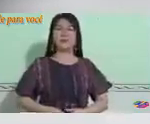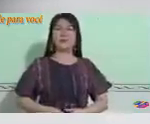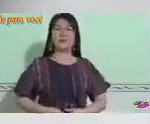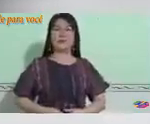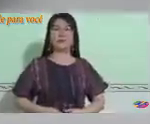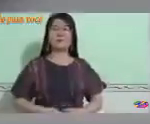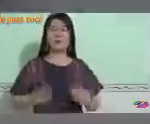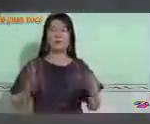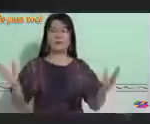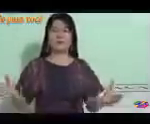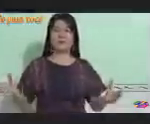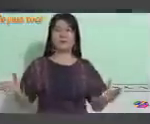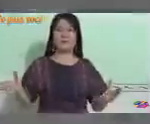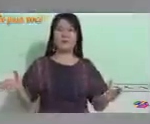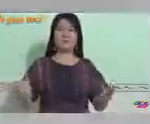MNTERVALODSDIASDEPOISAPLICACDILATIOACENTOAGUDOFETAPORMIAS3 dias.